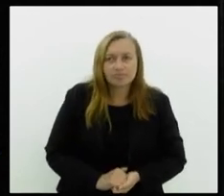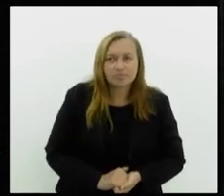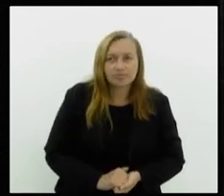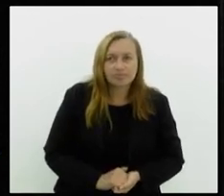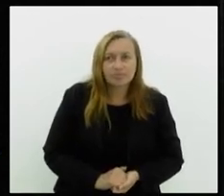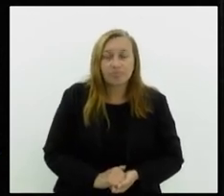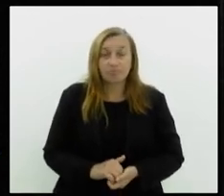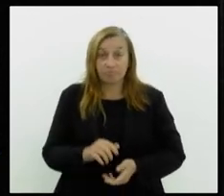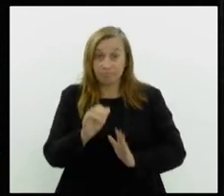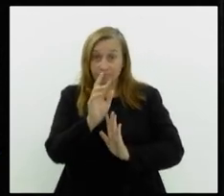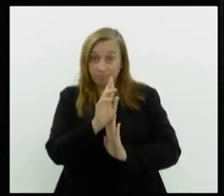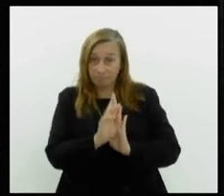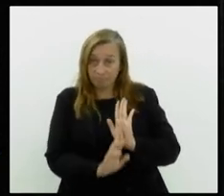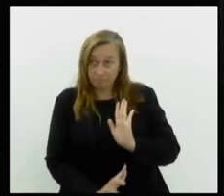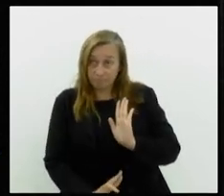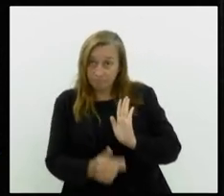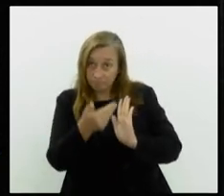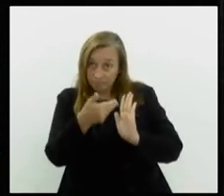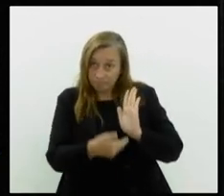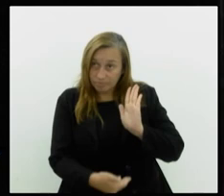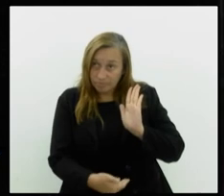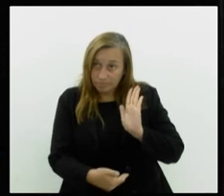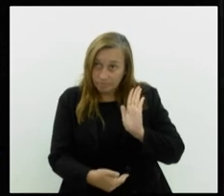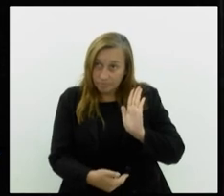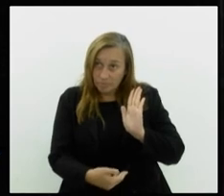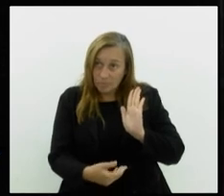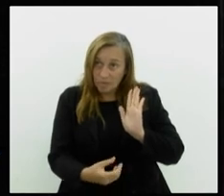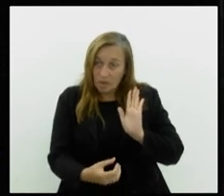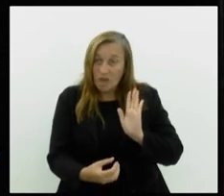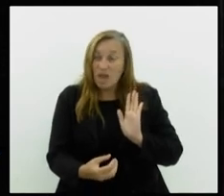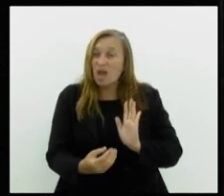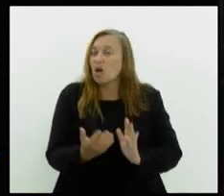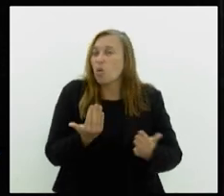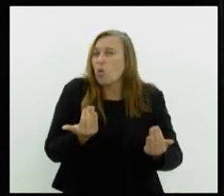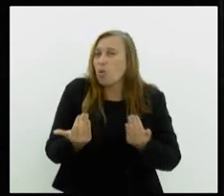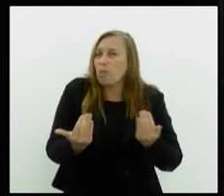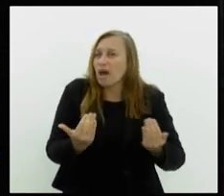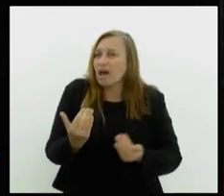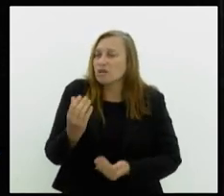Esse relatório, ele é uma bomba.